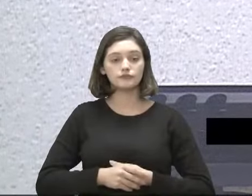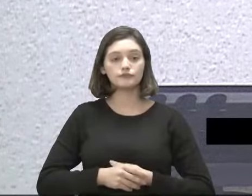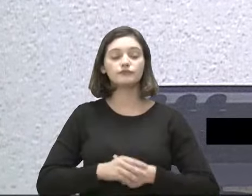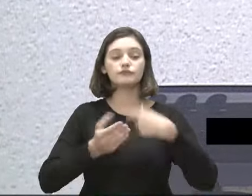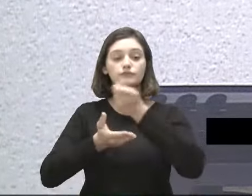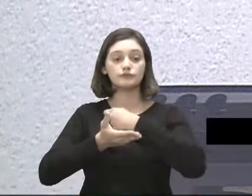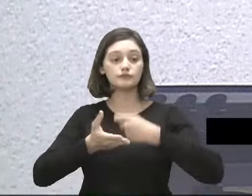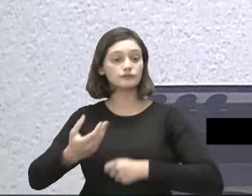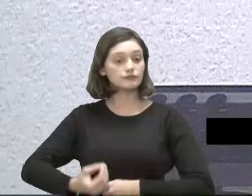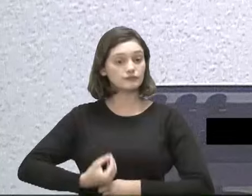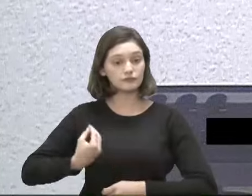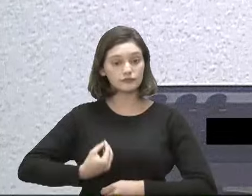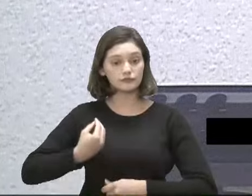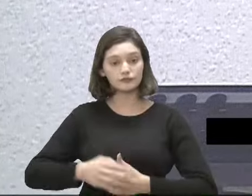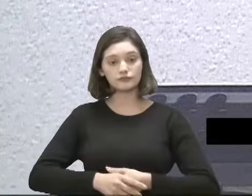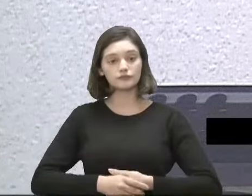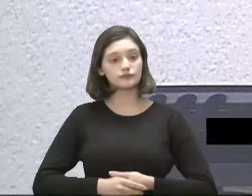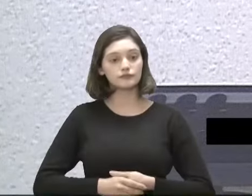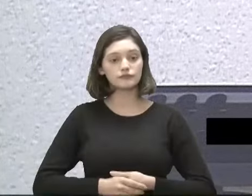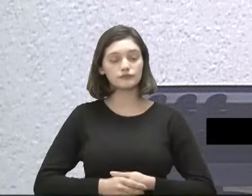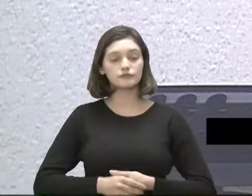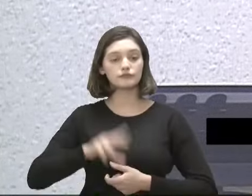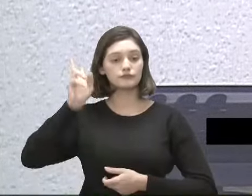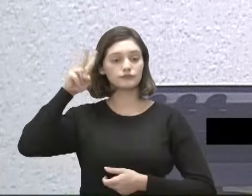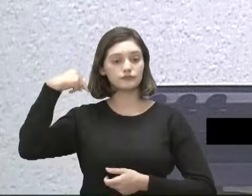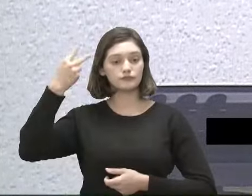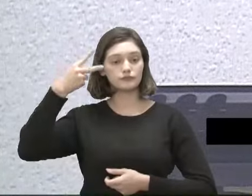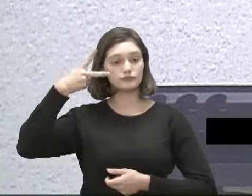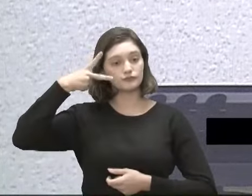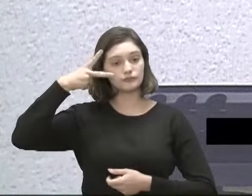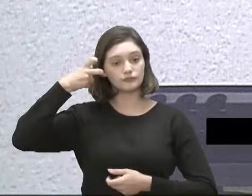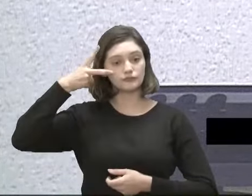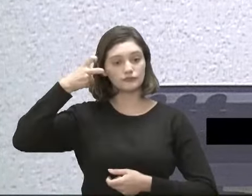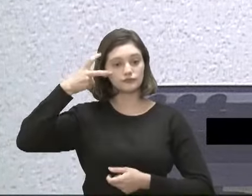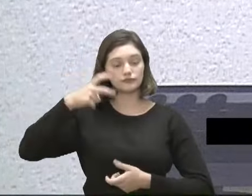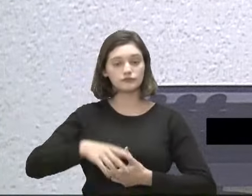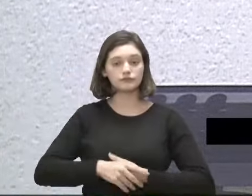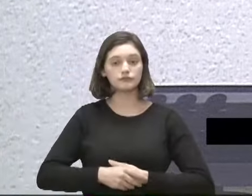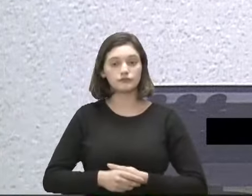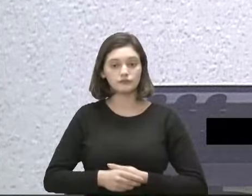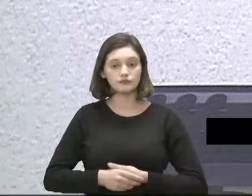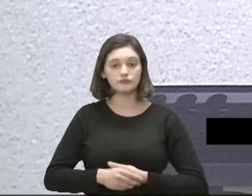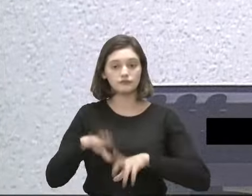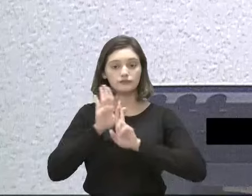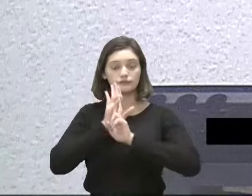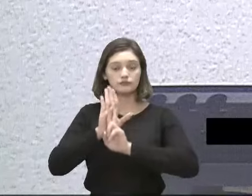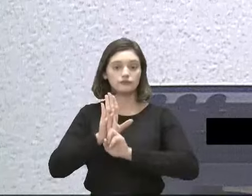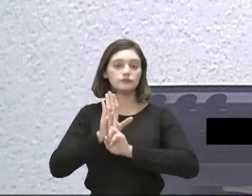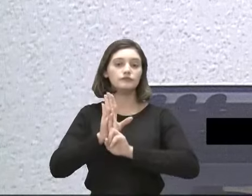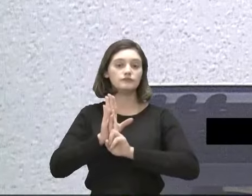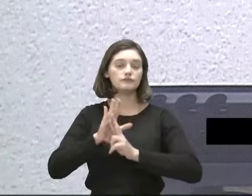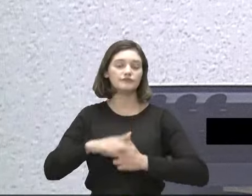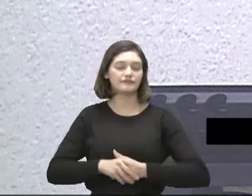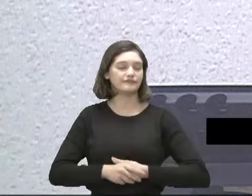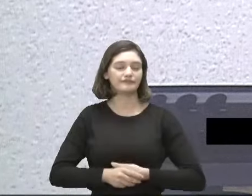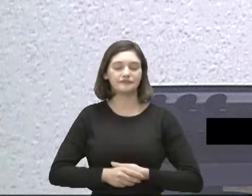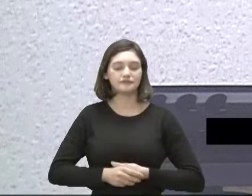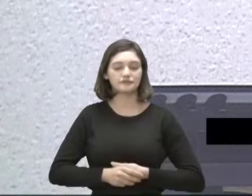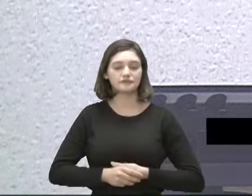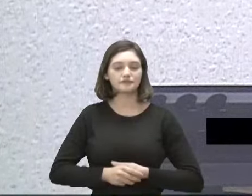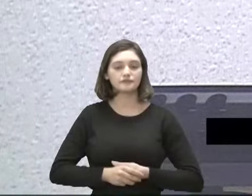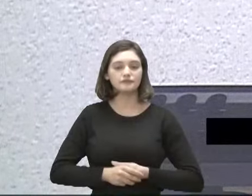Registramos também a presença da vereadora Elisa, representa Taubaté,